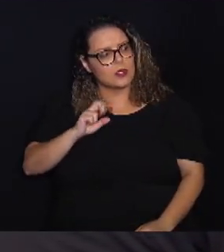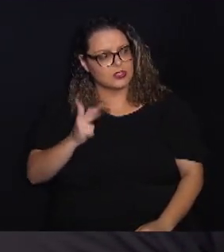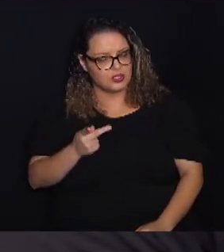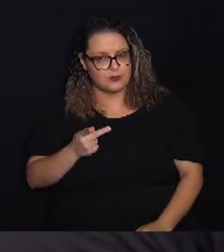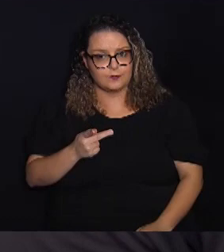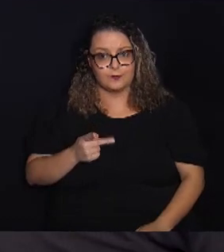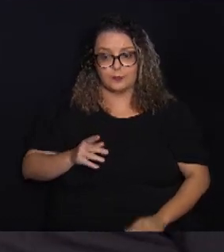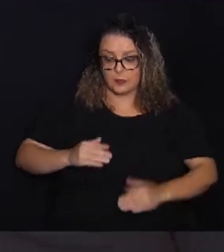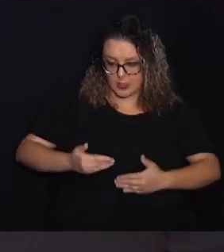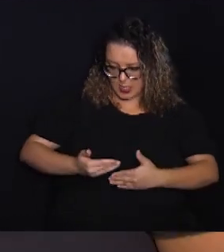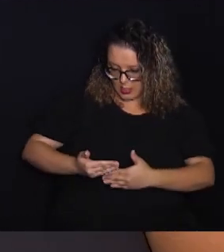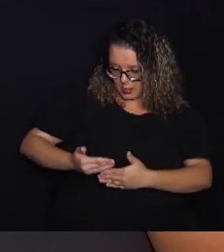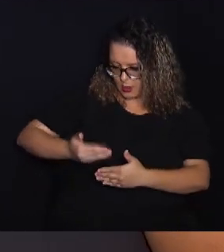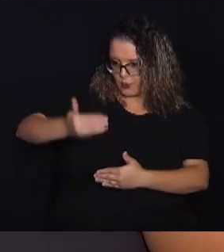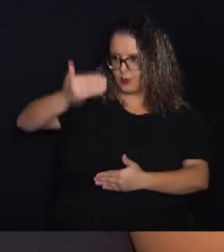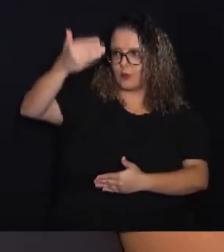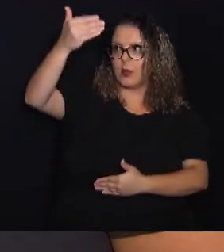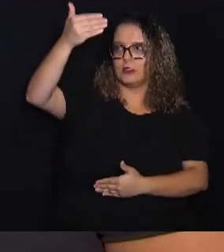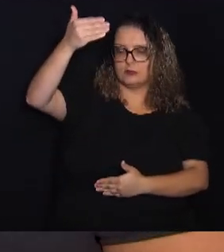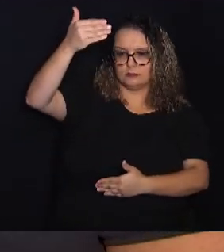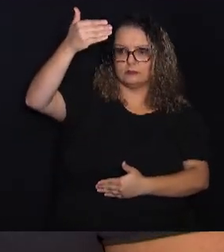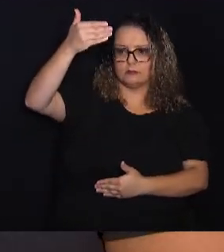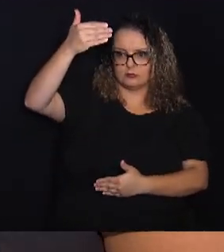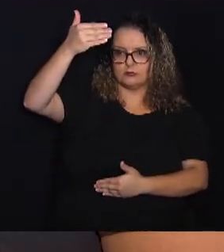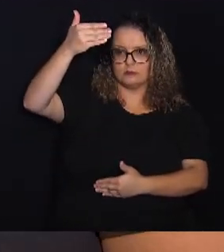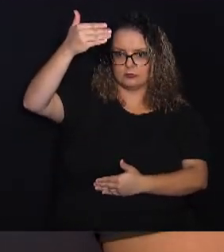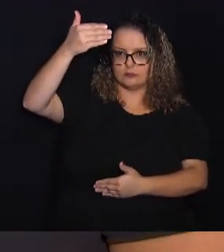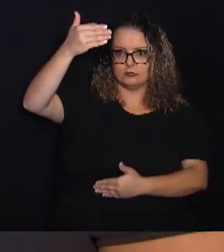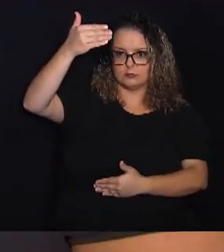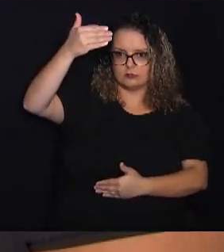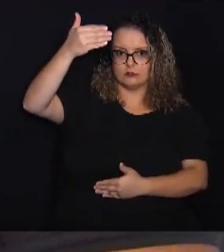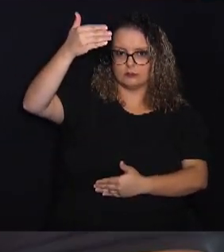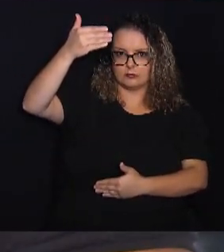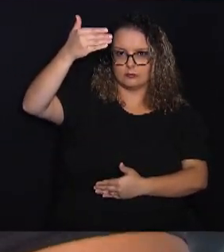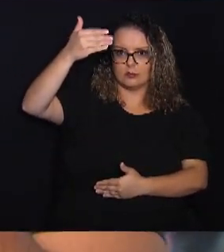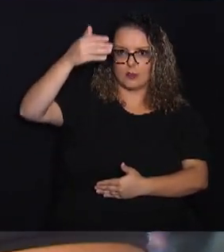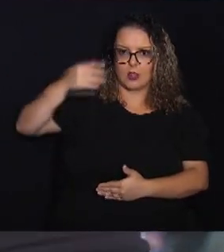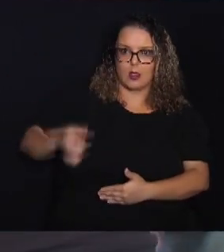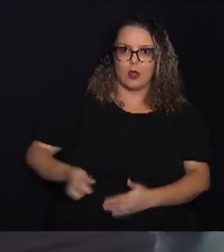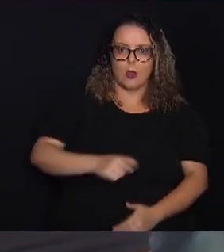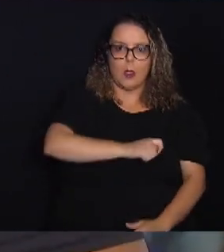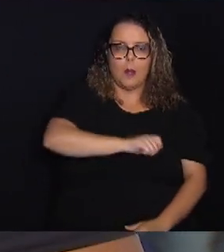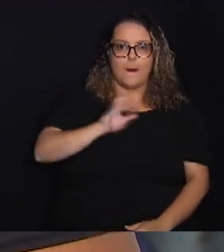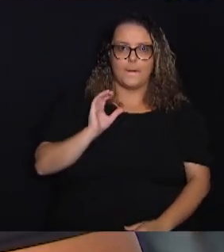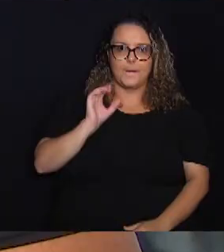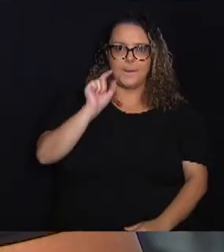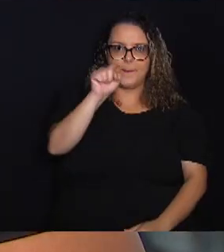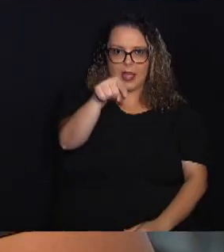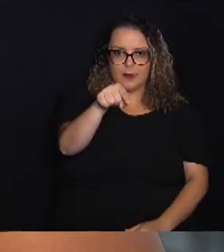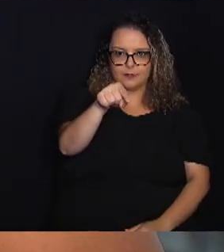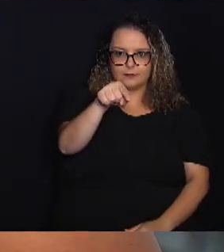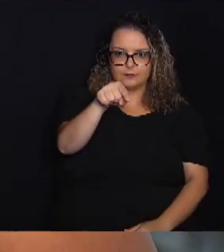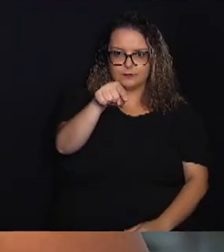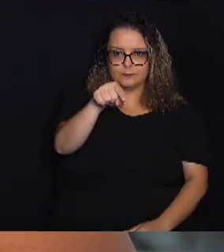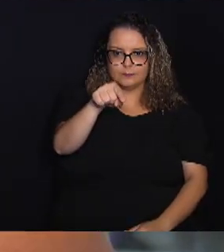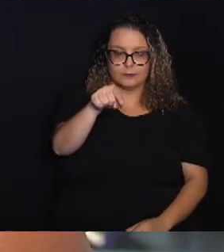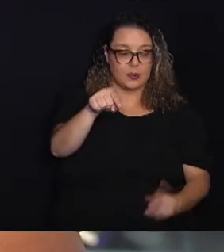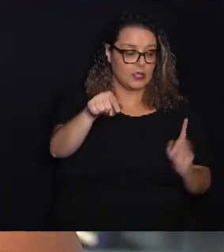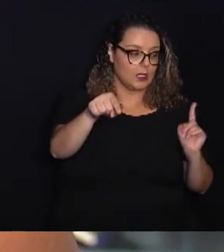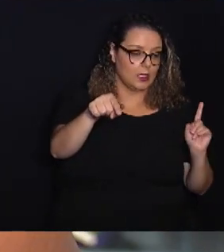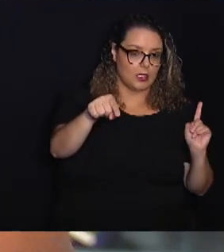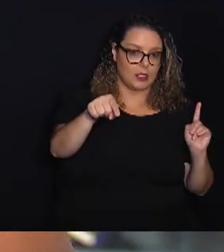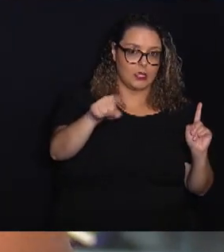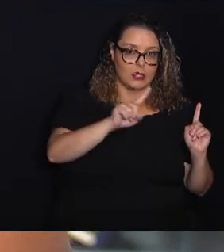squash? A parede tem que ter, ela tem que bater na parede da frente e